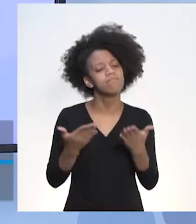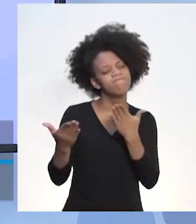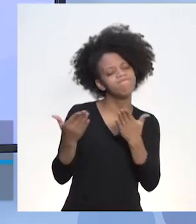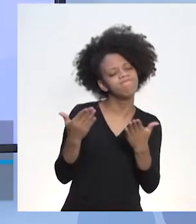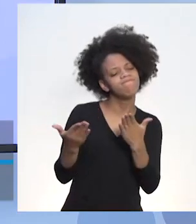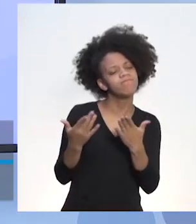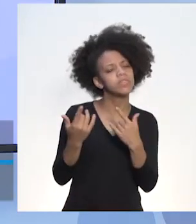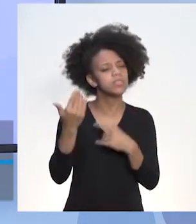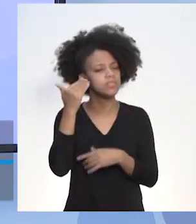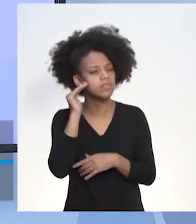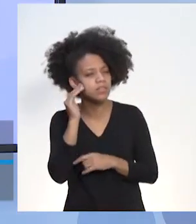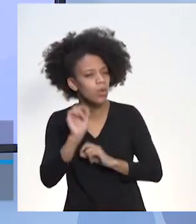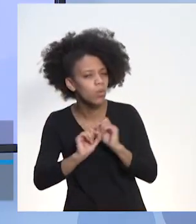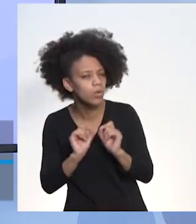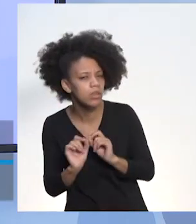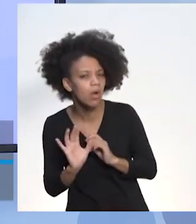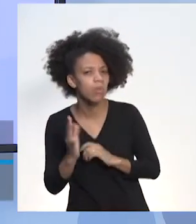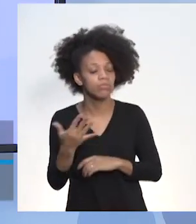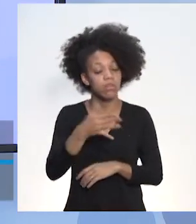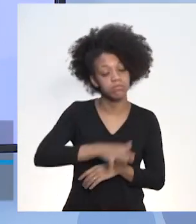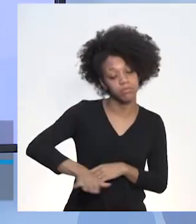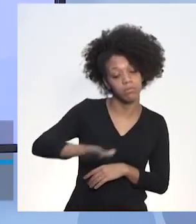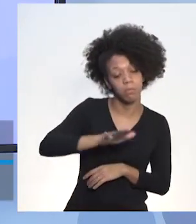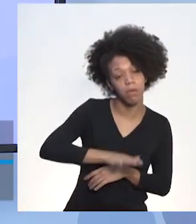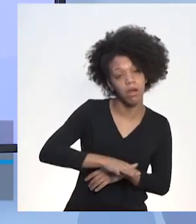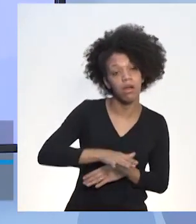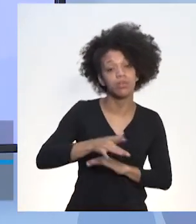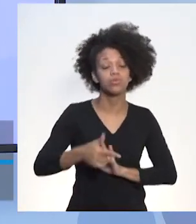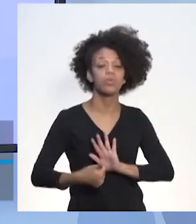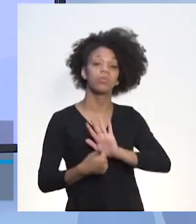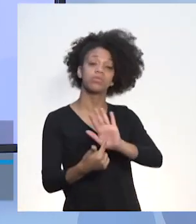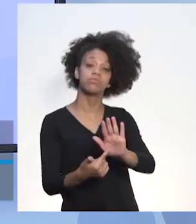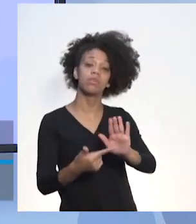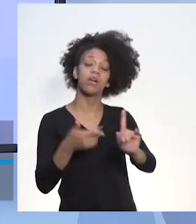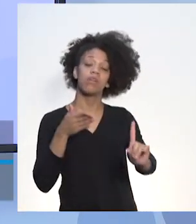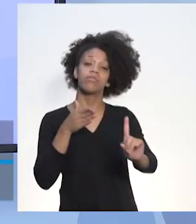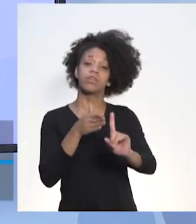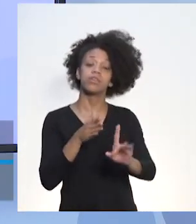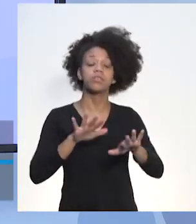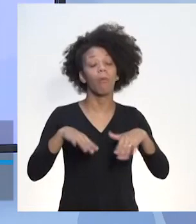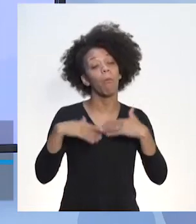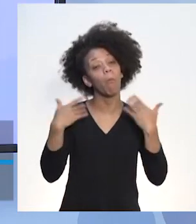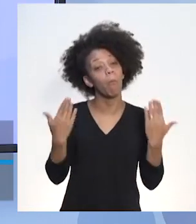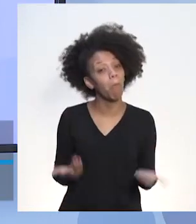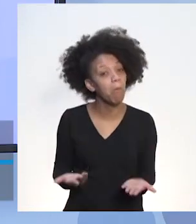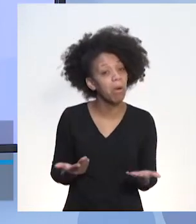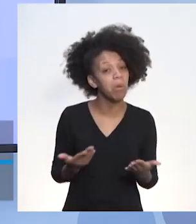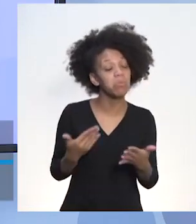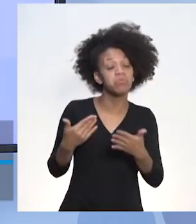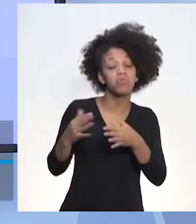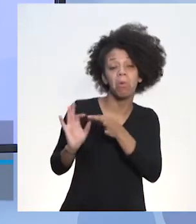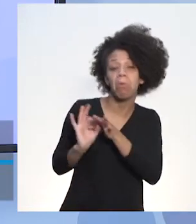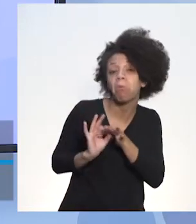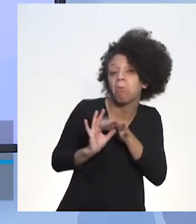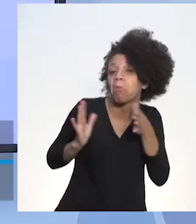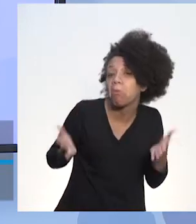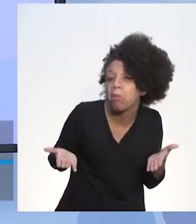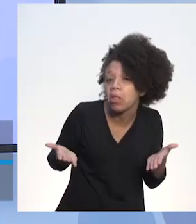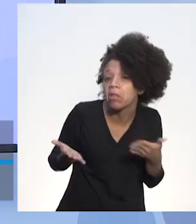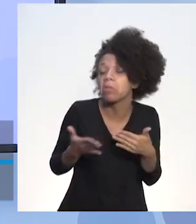que é um evento, o que é um espaço amostral, quando que eles são aleatórios, quando eles são